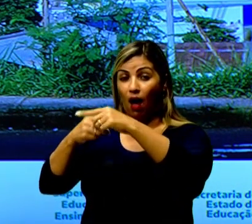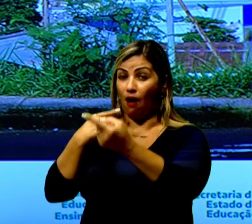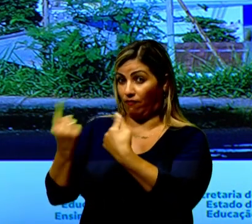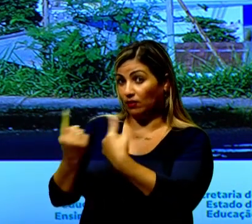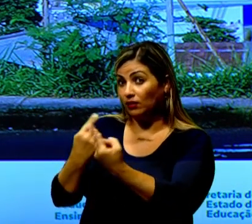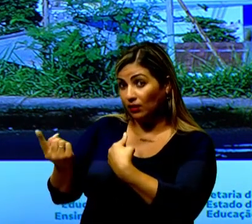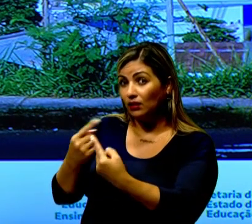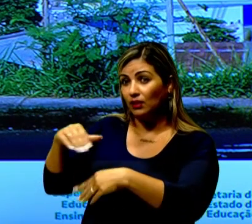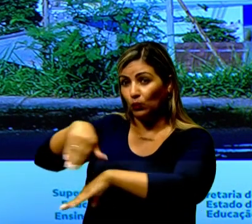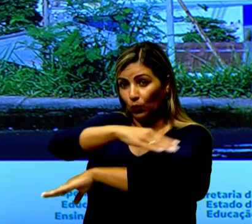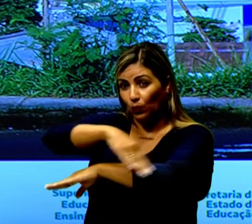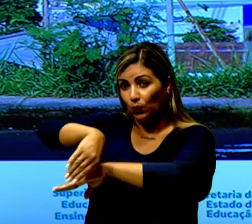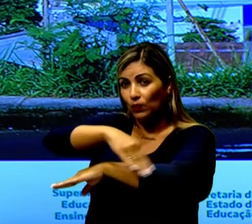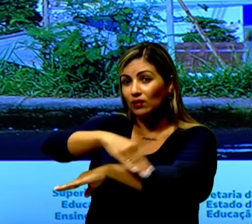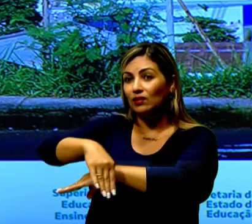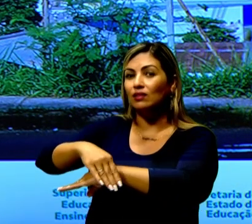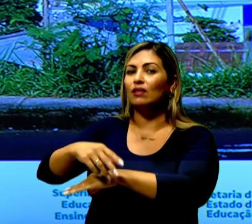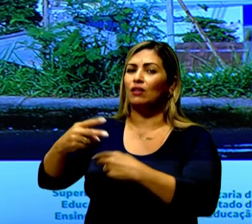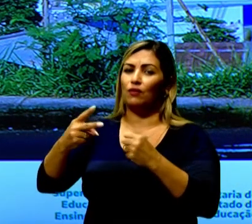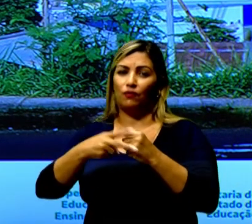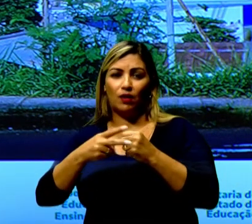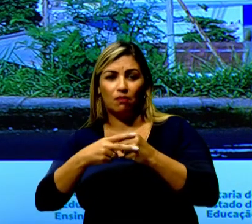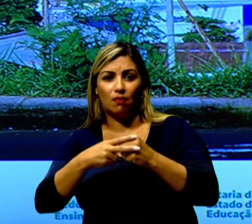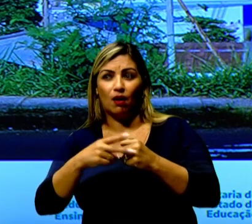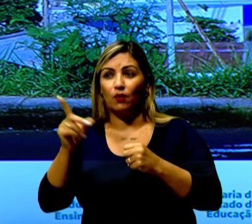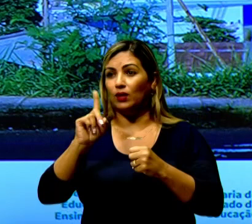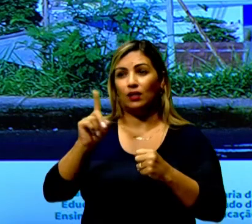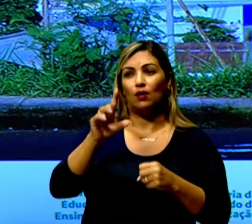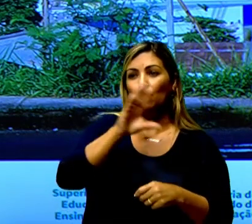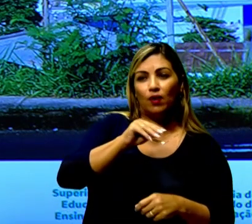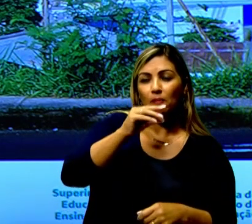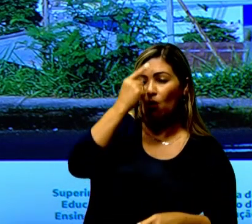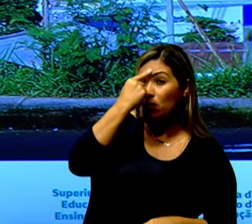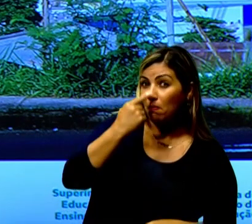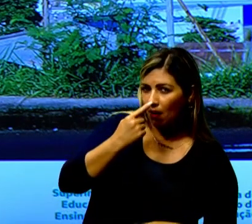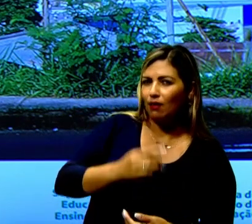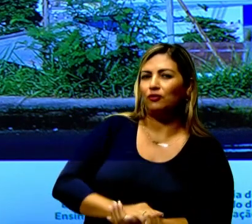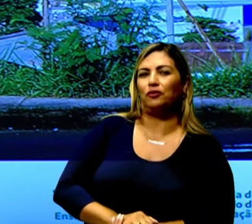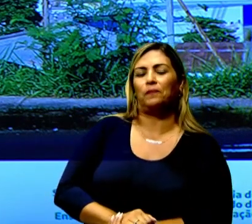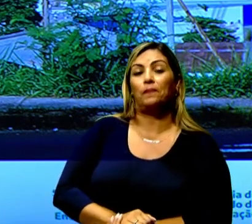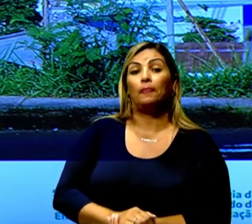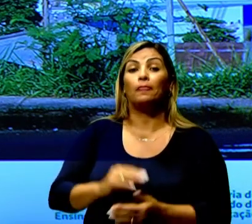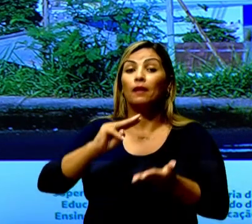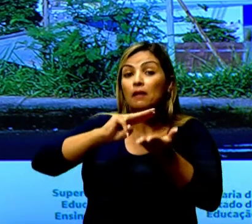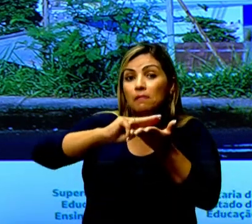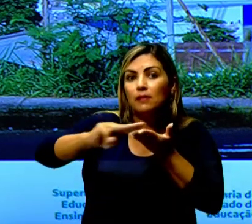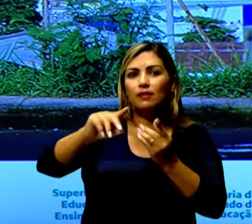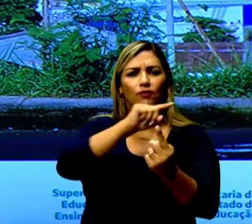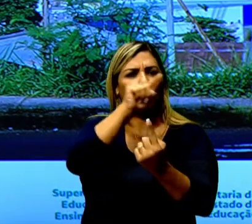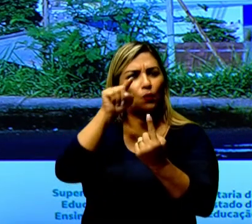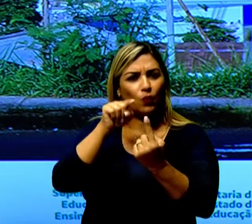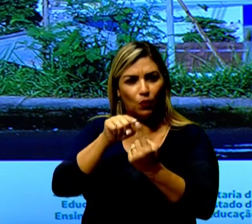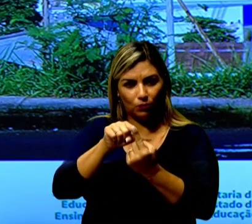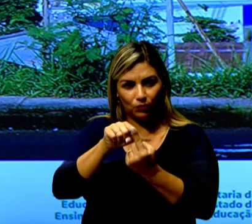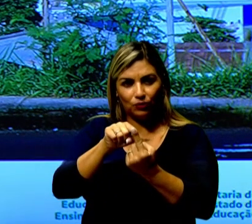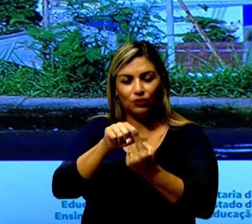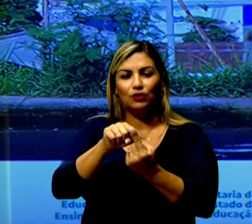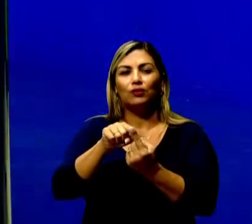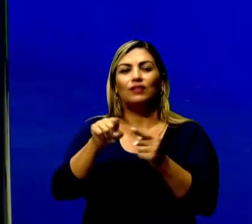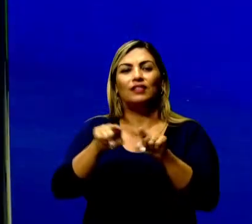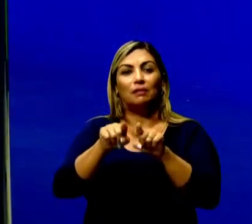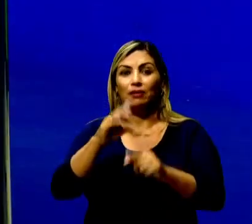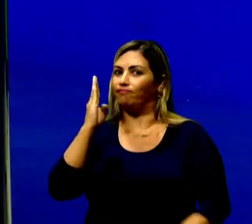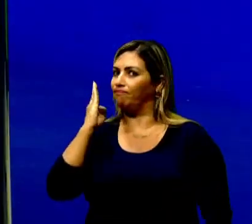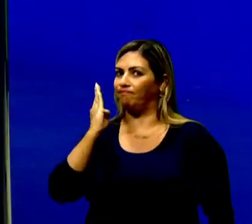linguagem verbal e não-verbal foco informação e a mensagem gente observa que ela é objetiva e